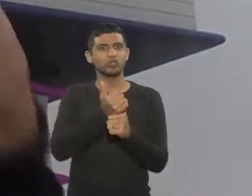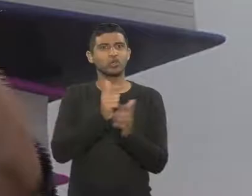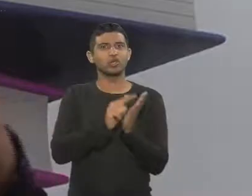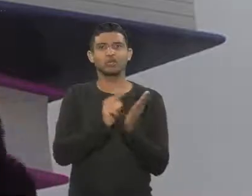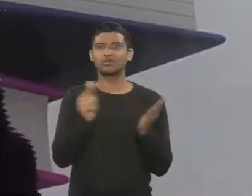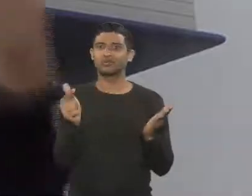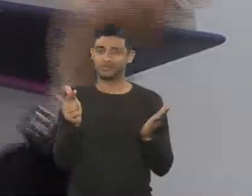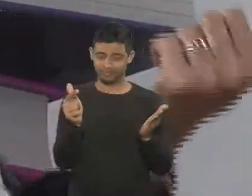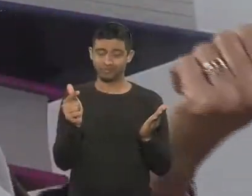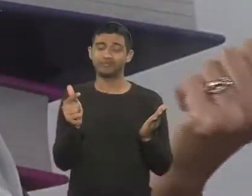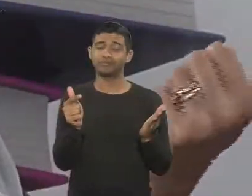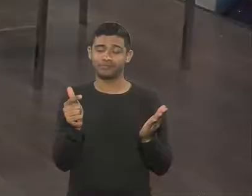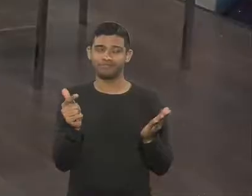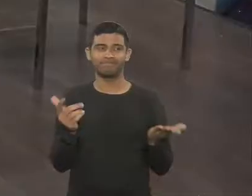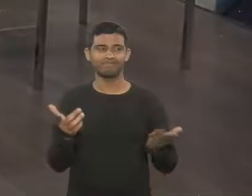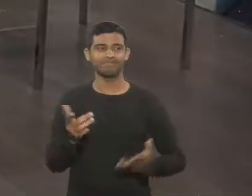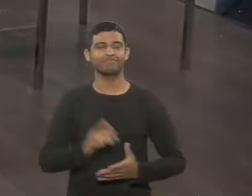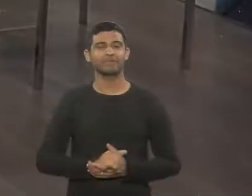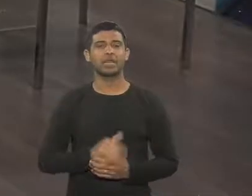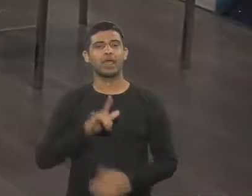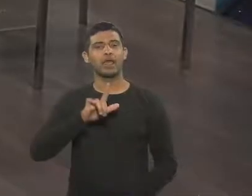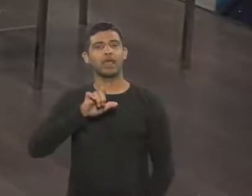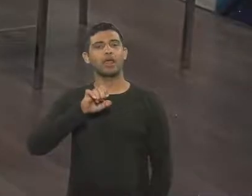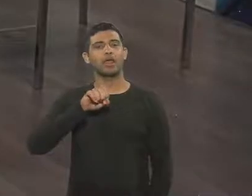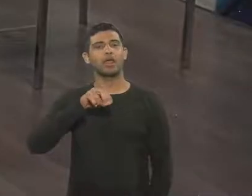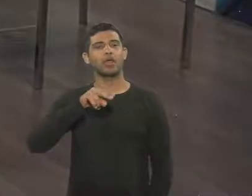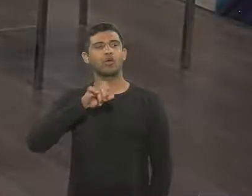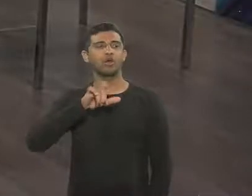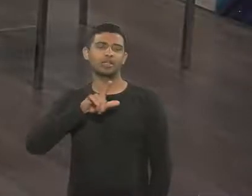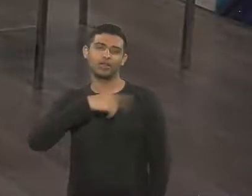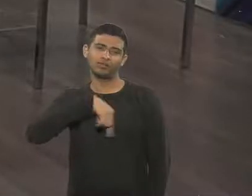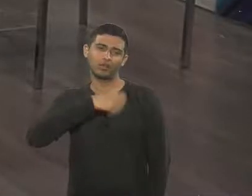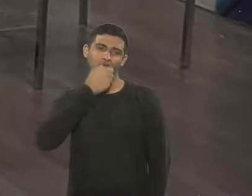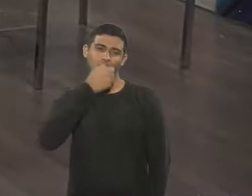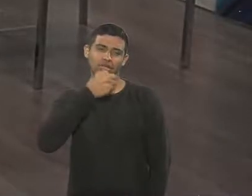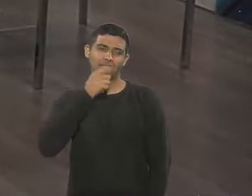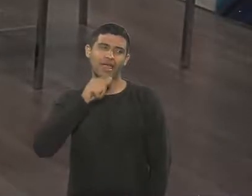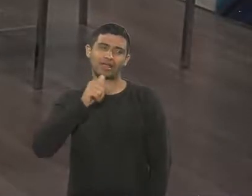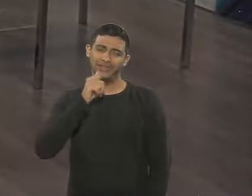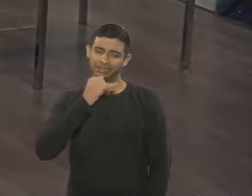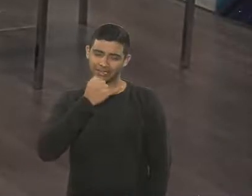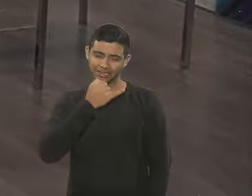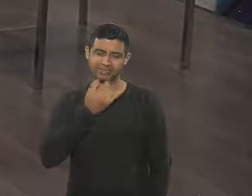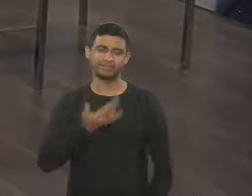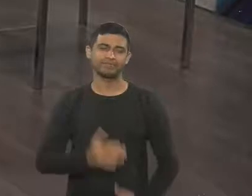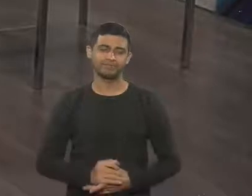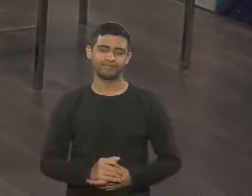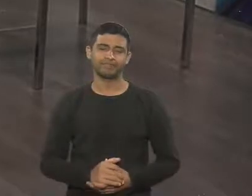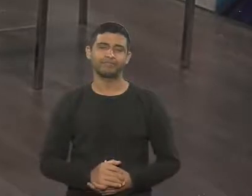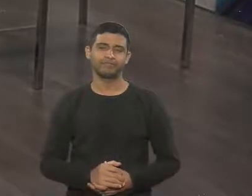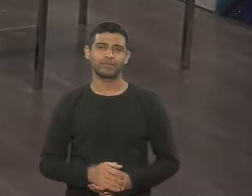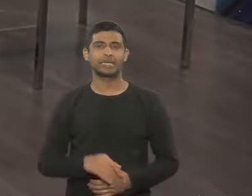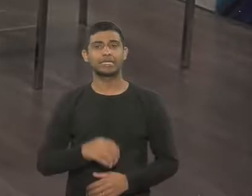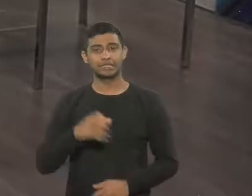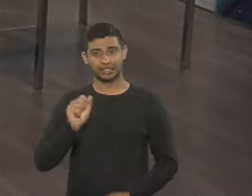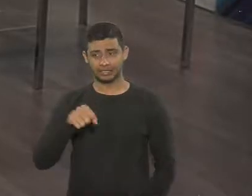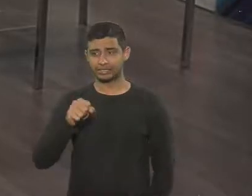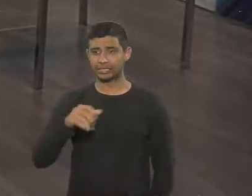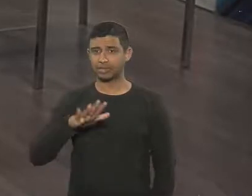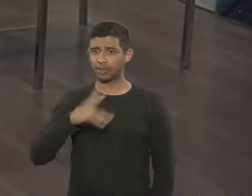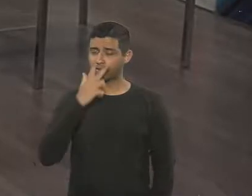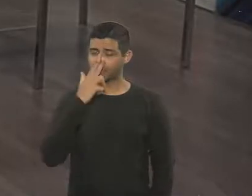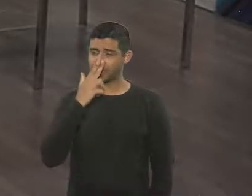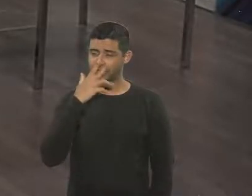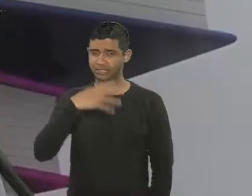Aquele lugar daquele Isso é jornalismo. tão triste. Leonel, nós jornalistas, isso é muito triste, né? Sim, pra gente. mas é um sintoma de uma época